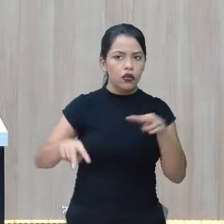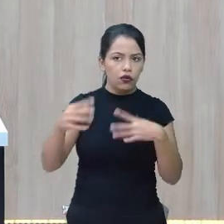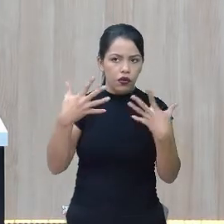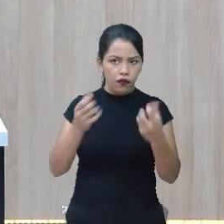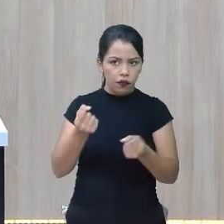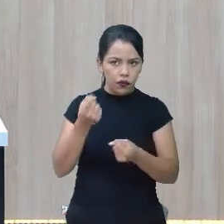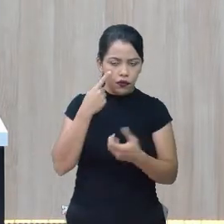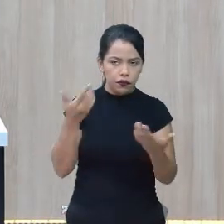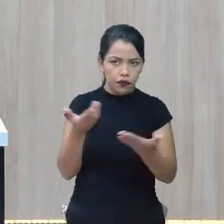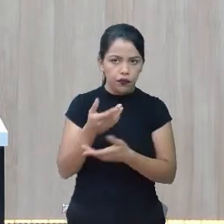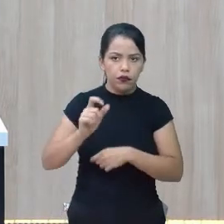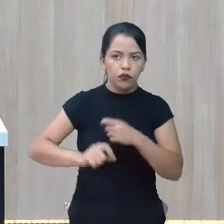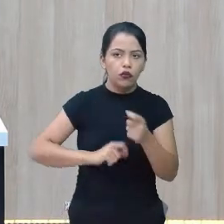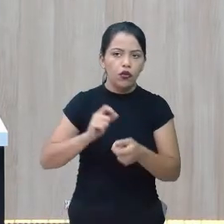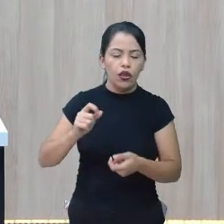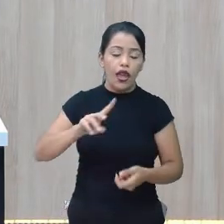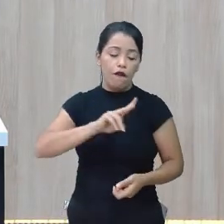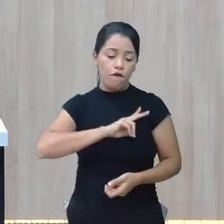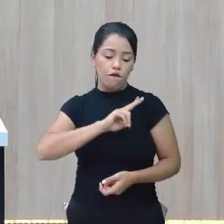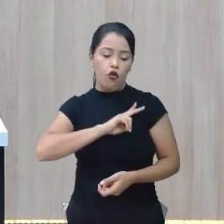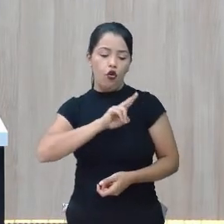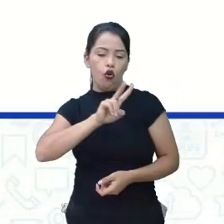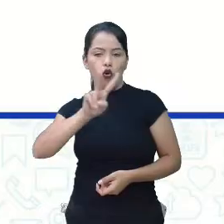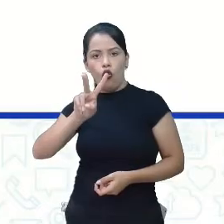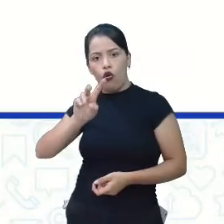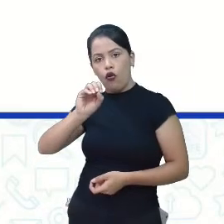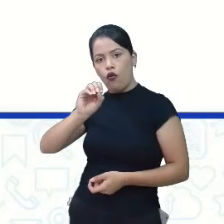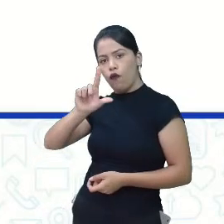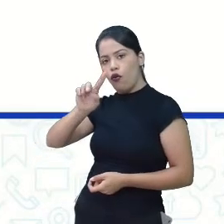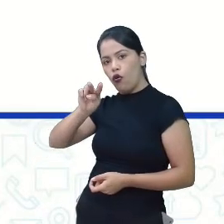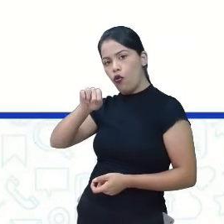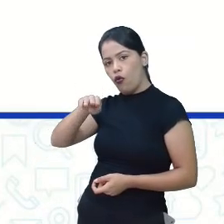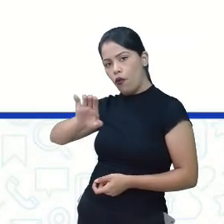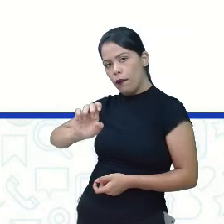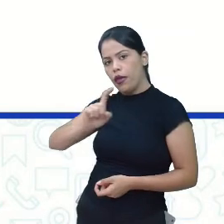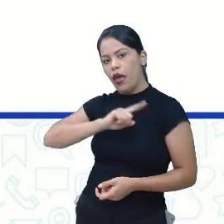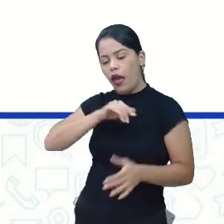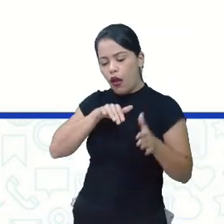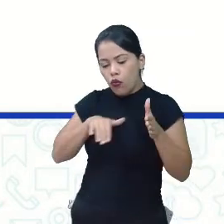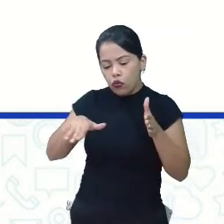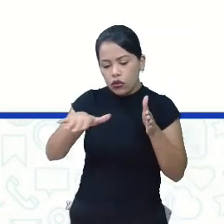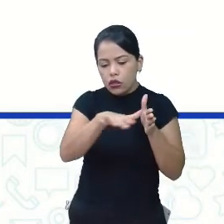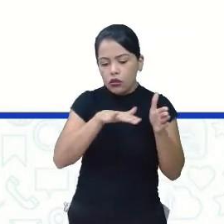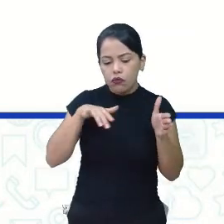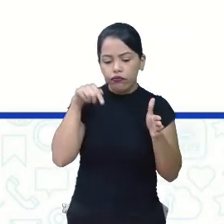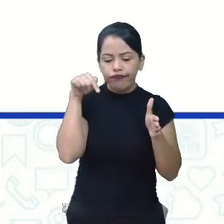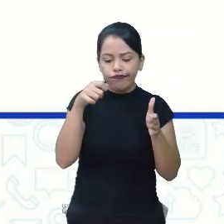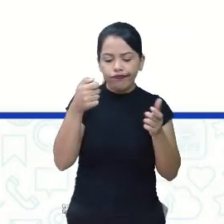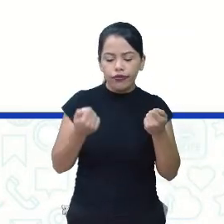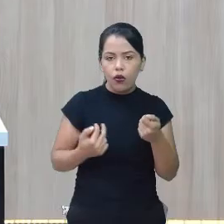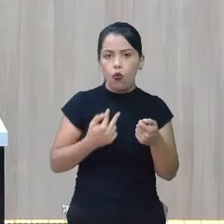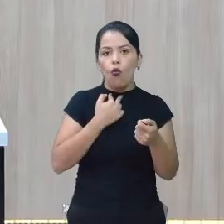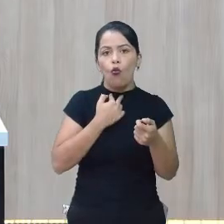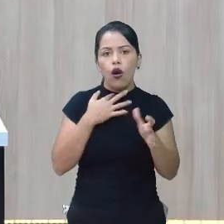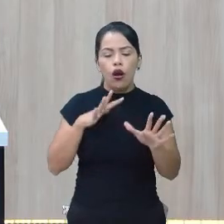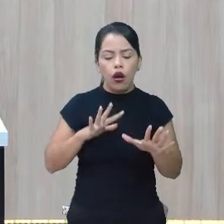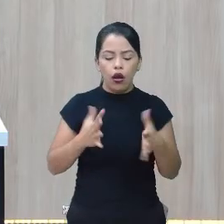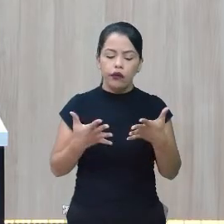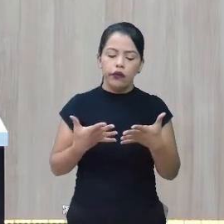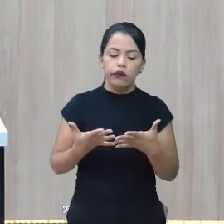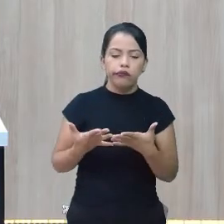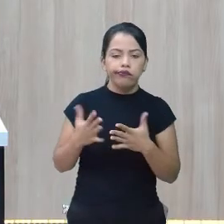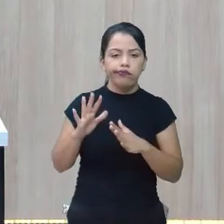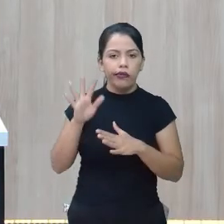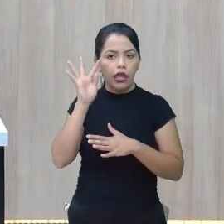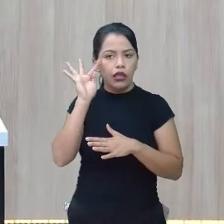aqui, ó. O que é o volume do bloco retangular? Ele vai ser o espaço que esse bloco ele vai ocupar. Em tese, aí ainda